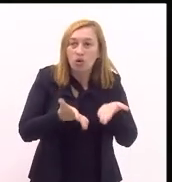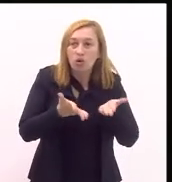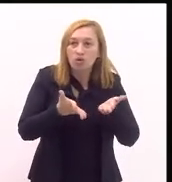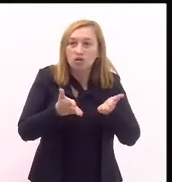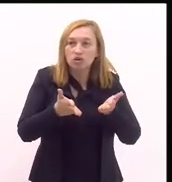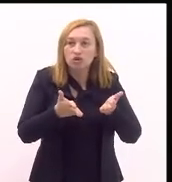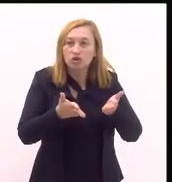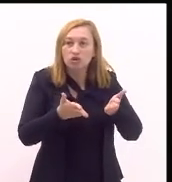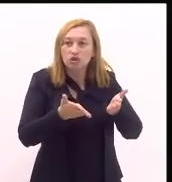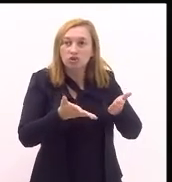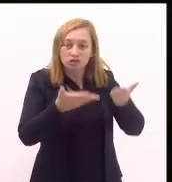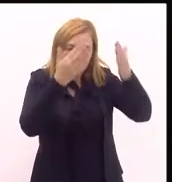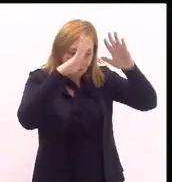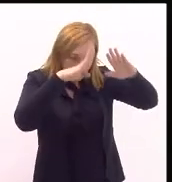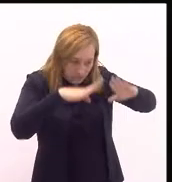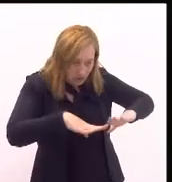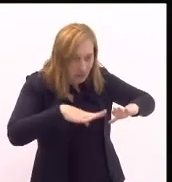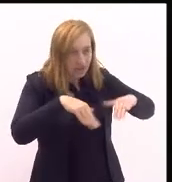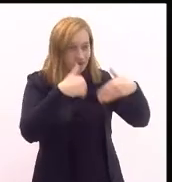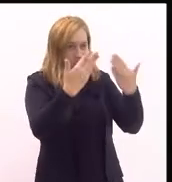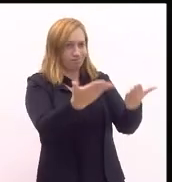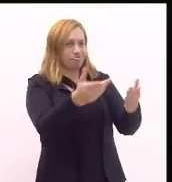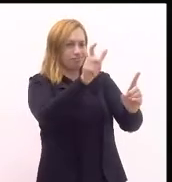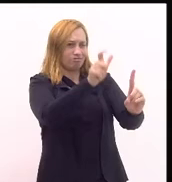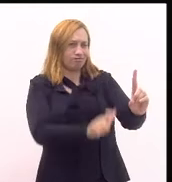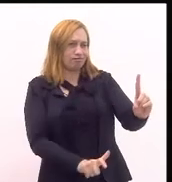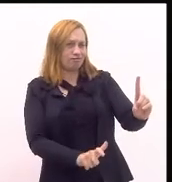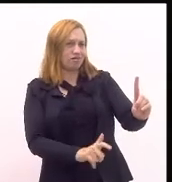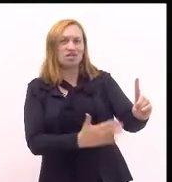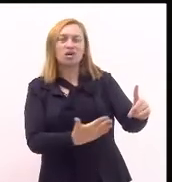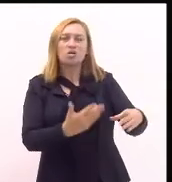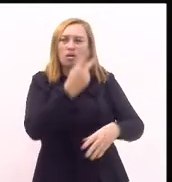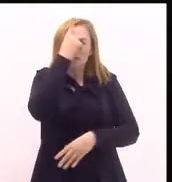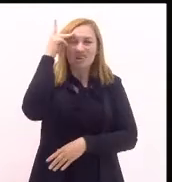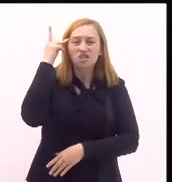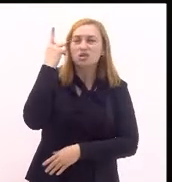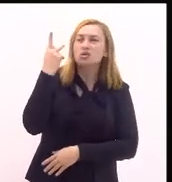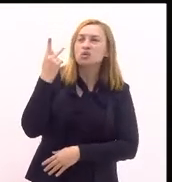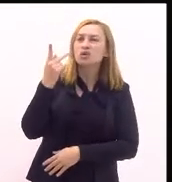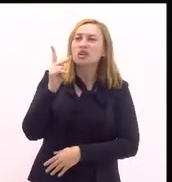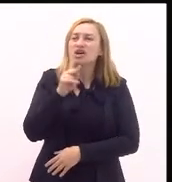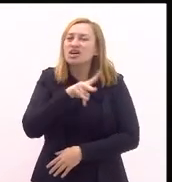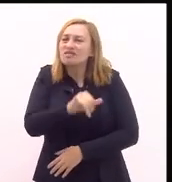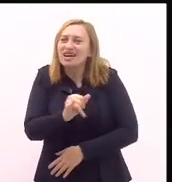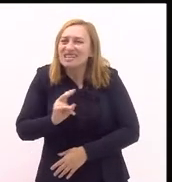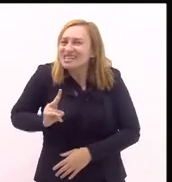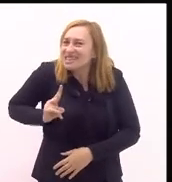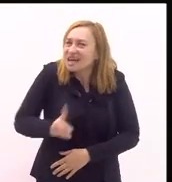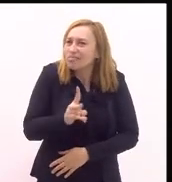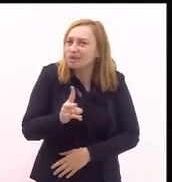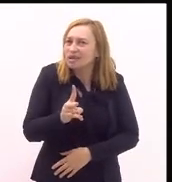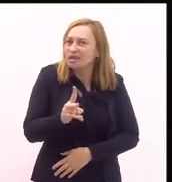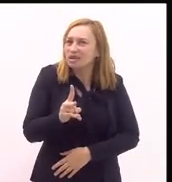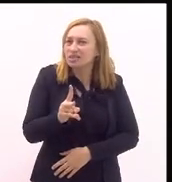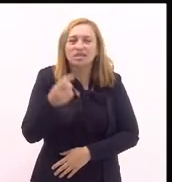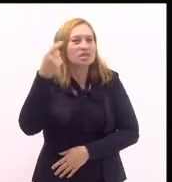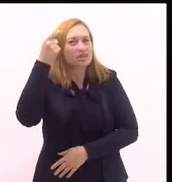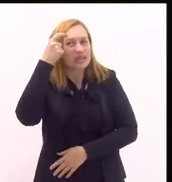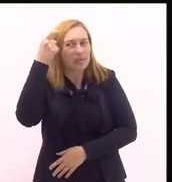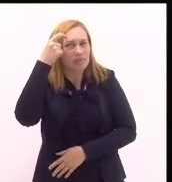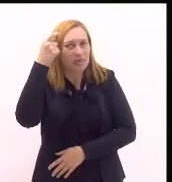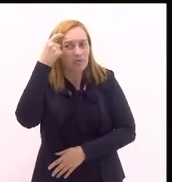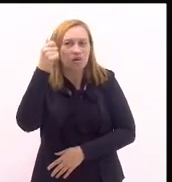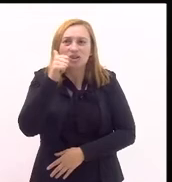a gente referencia a sua figura Benedita como alguém que vai estar sempre na